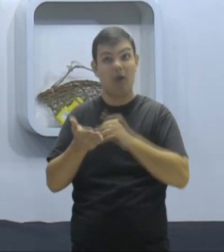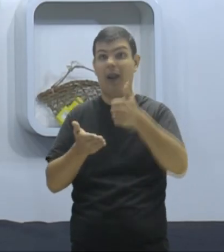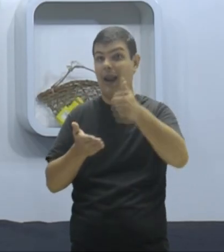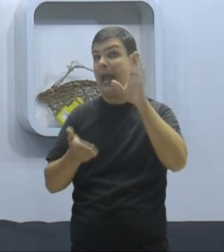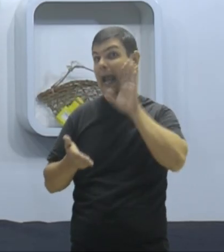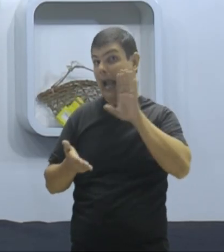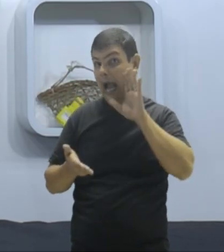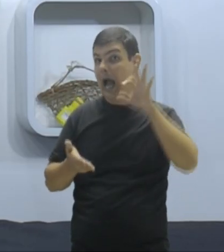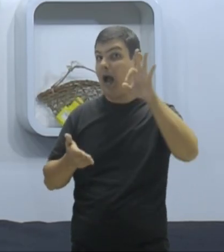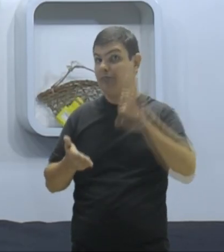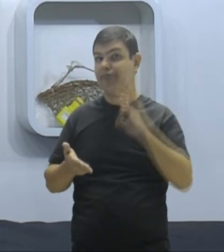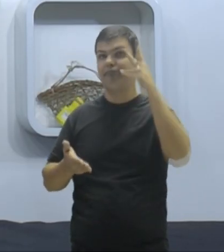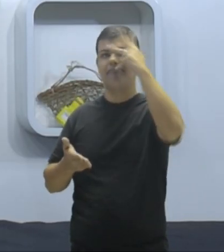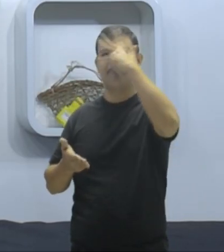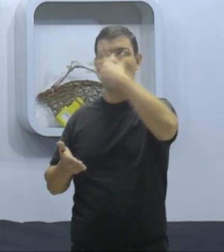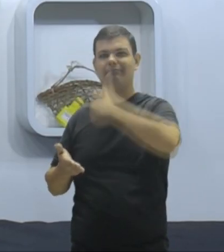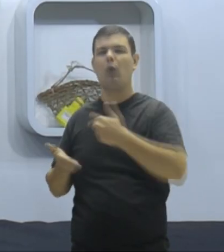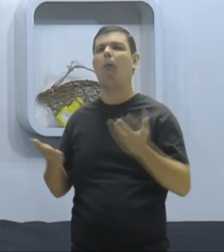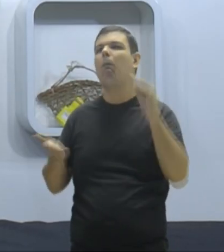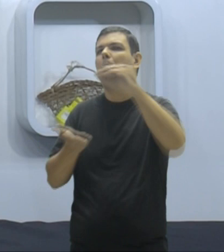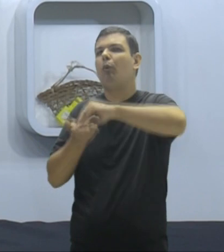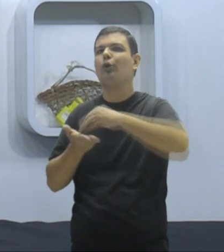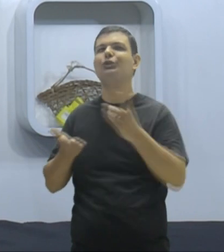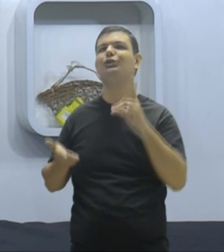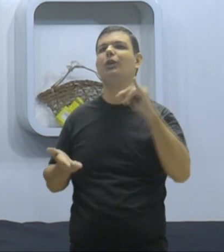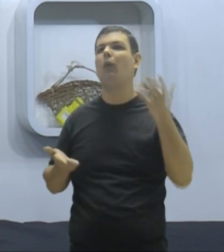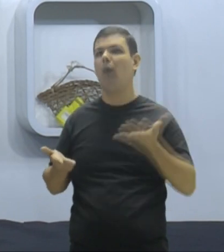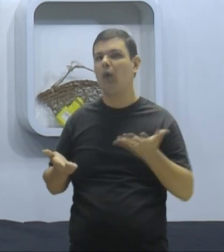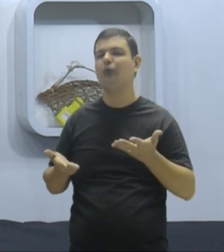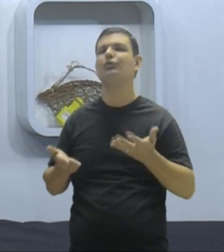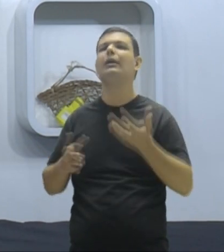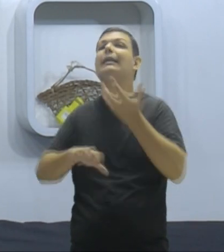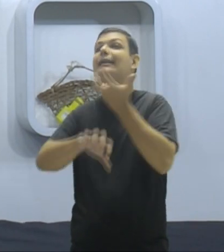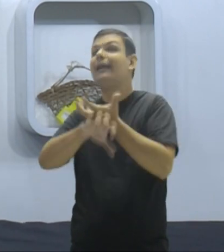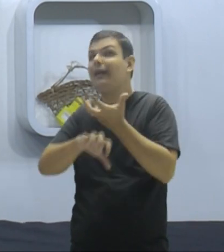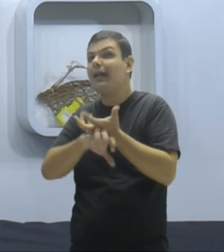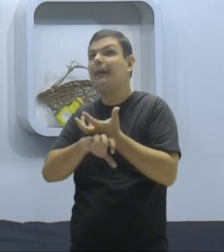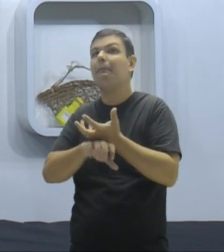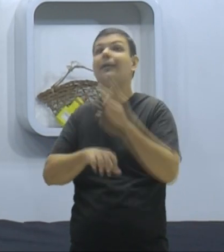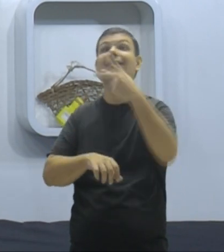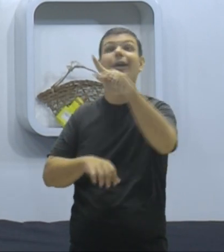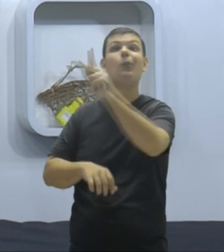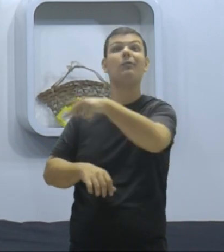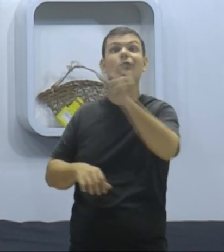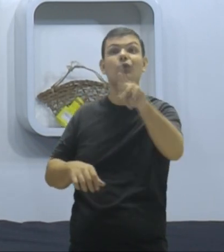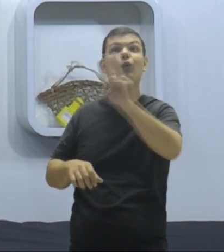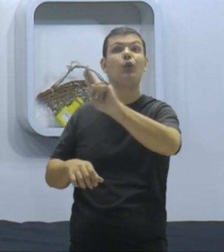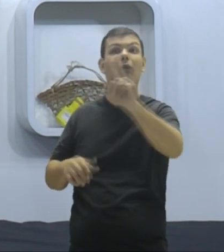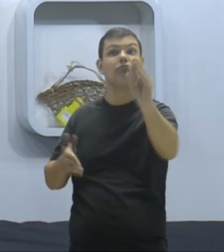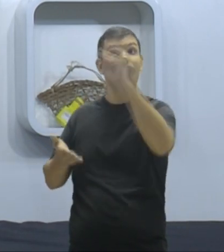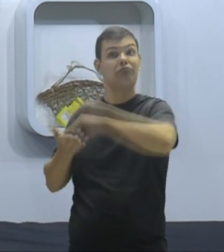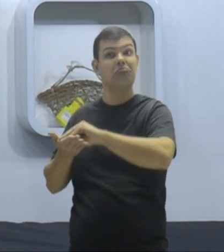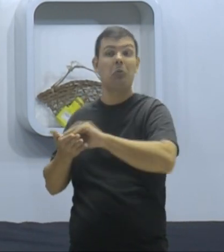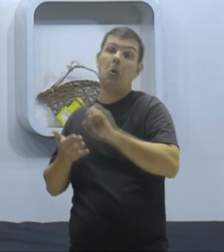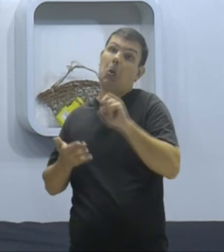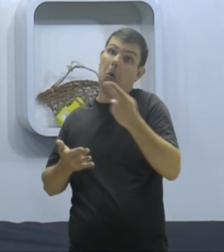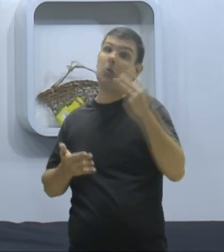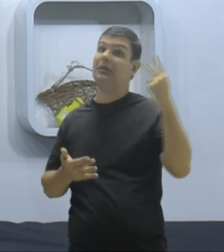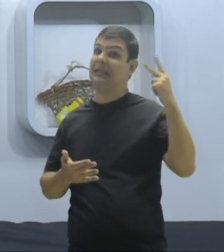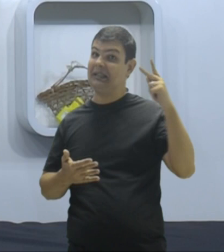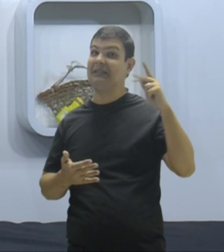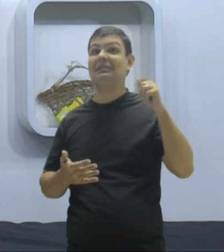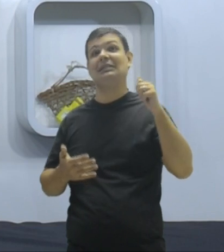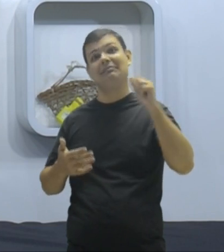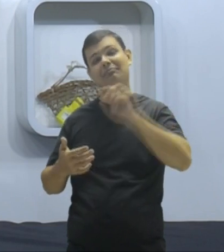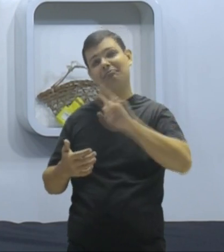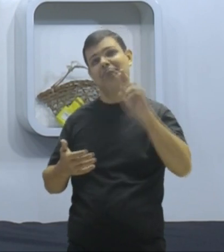bonitinho. Coloca a data de hoje, coloca a disciplina, coloca o nome do seu professor, ou coloca o meu nome. E aí você vai colocar